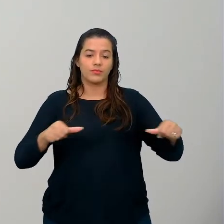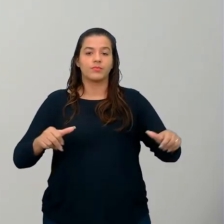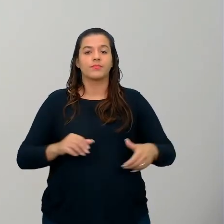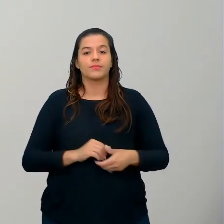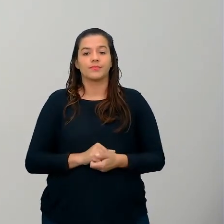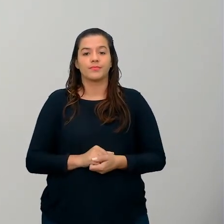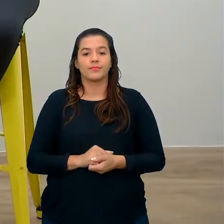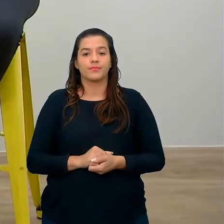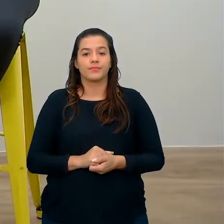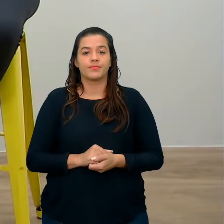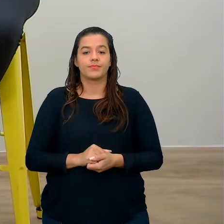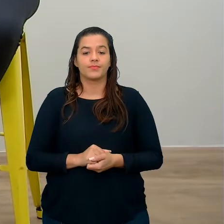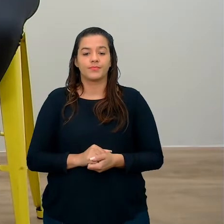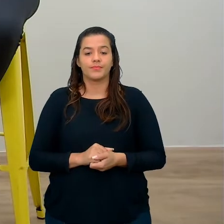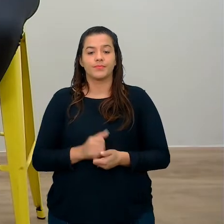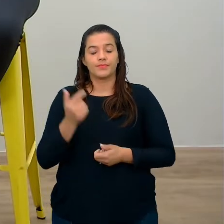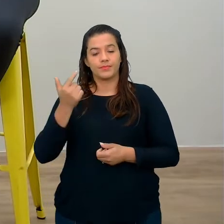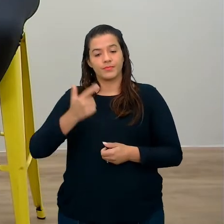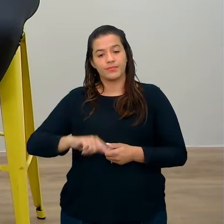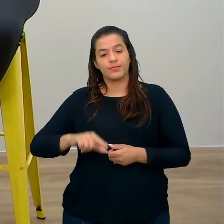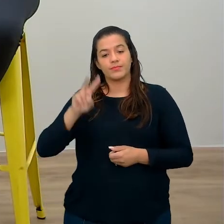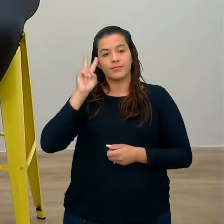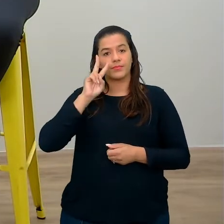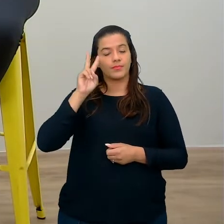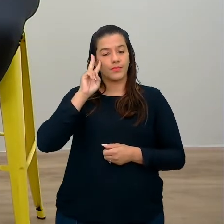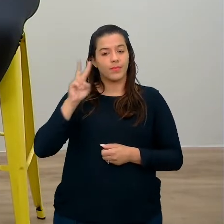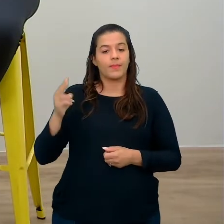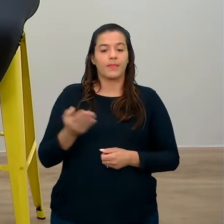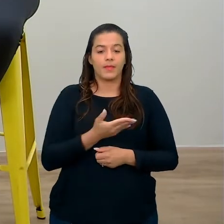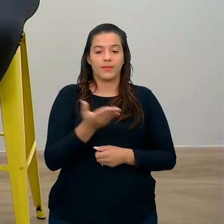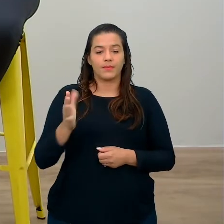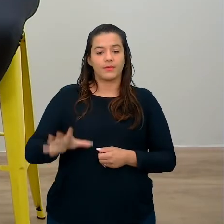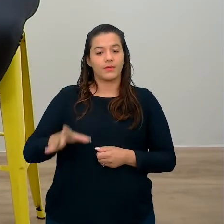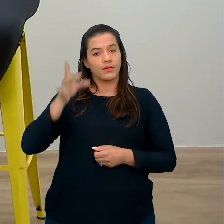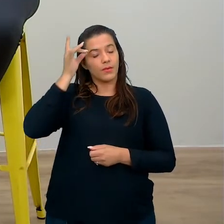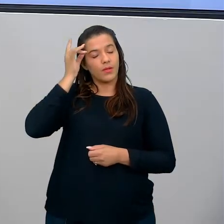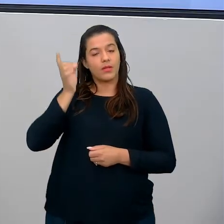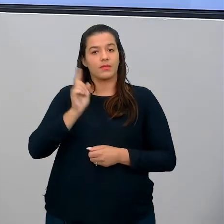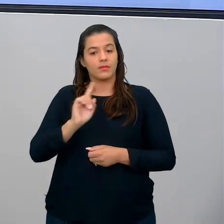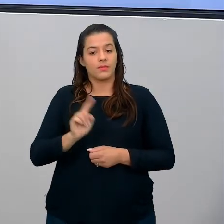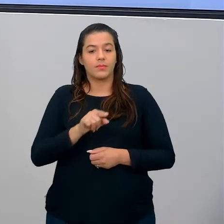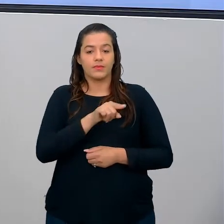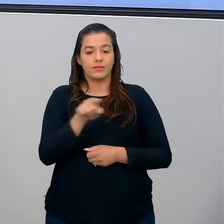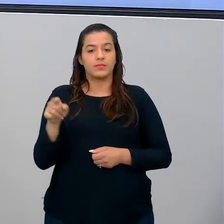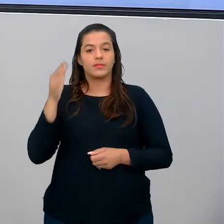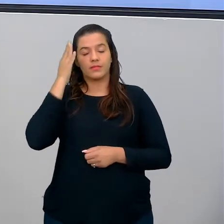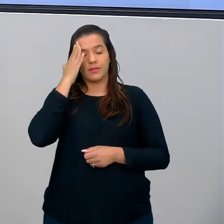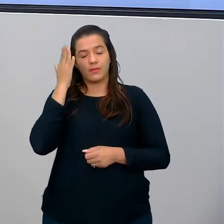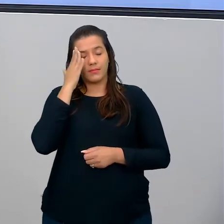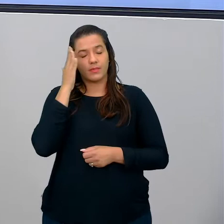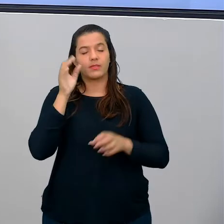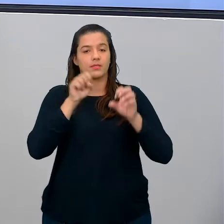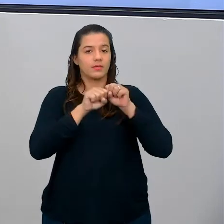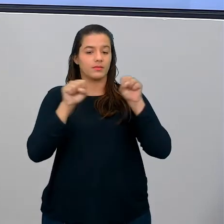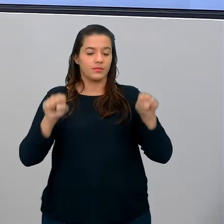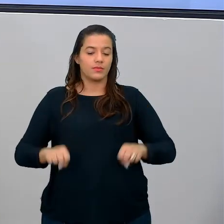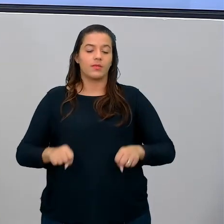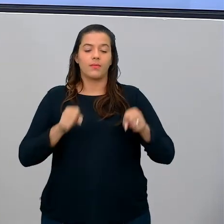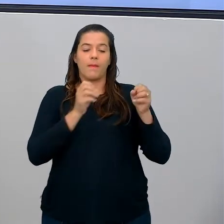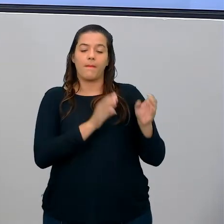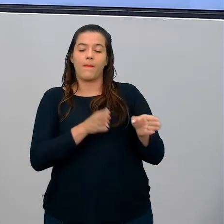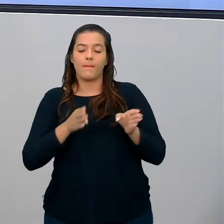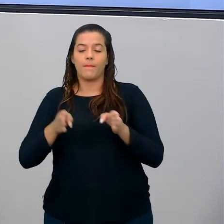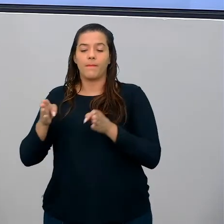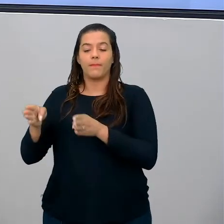bom. Então, de novo, lembrando, não é para decorar, mas para entender que existe um sistema de classificação